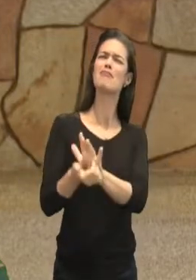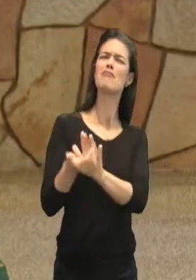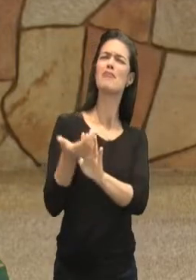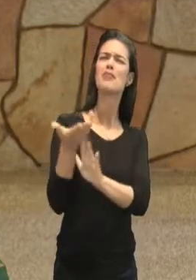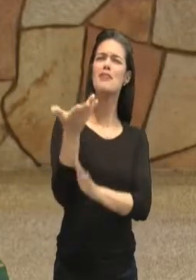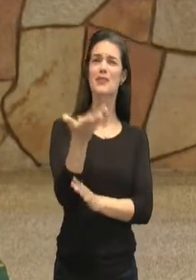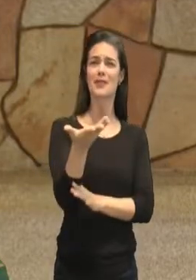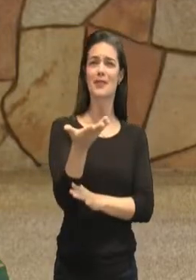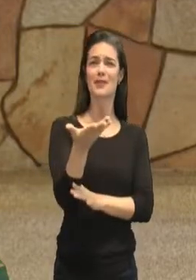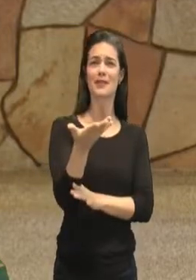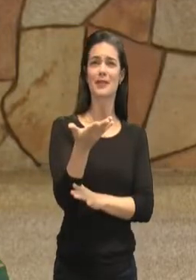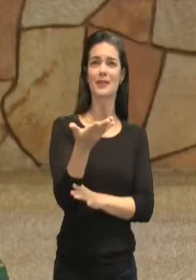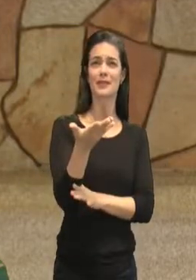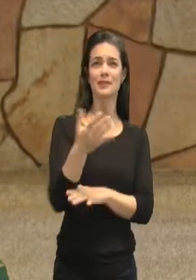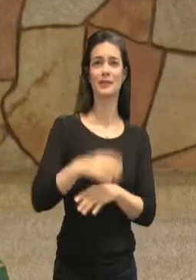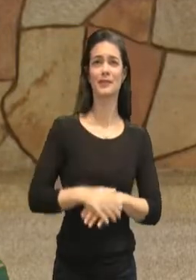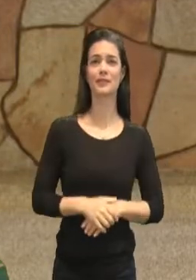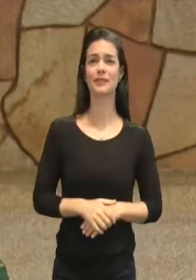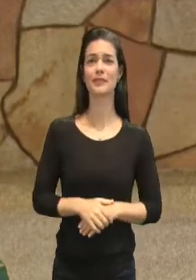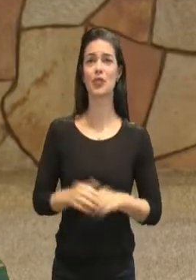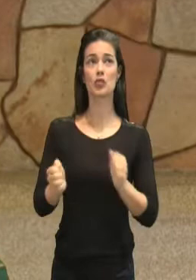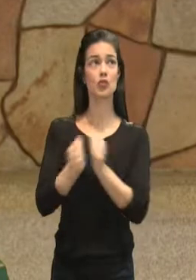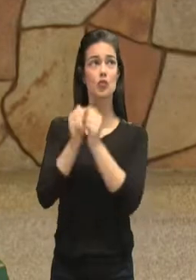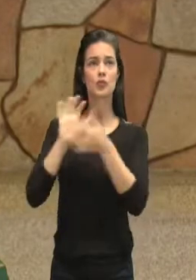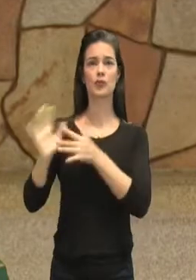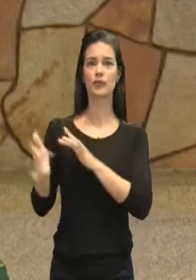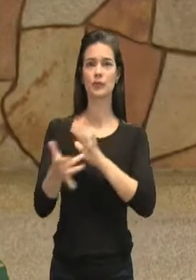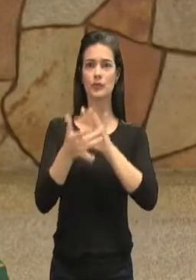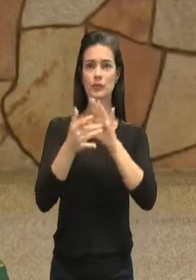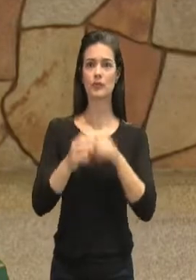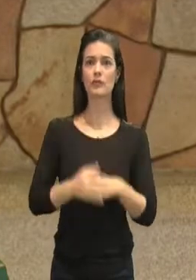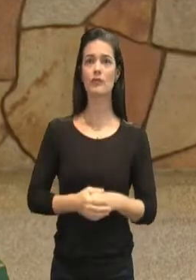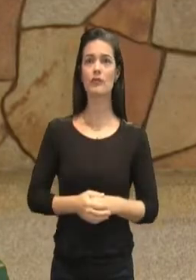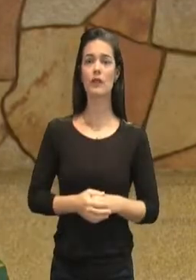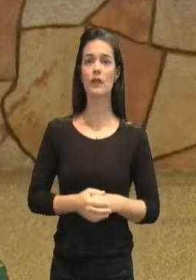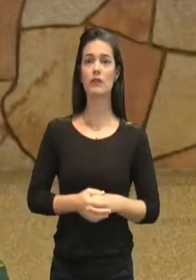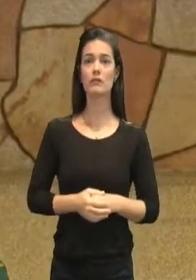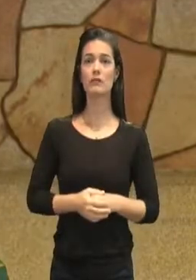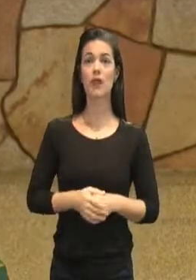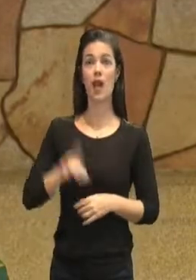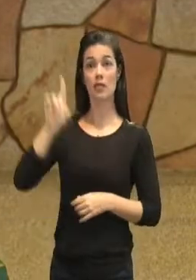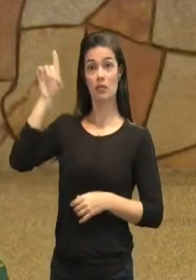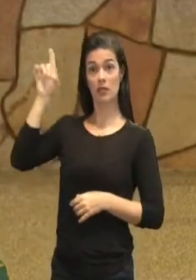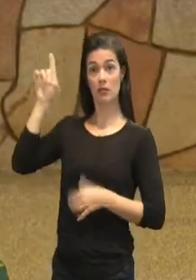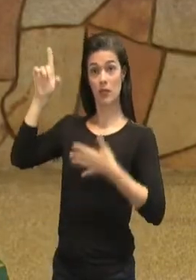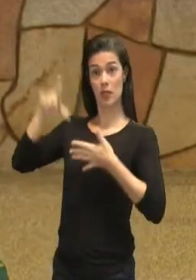nas regiões celestiais em Cristo. Assim como nos escolheu,